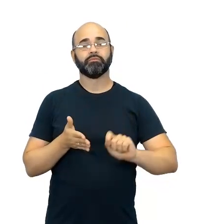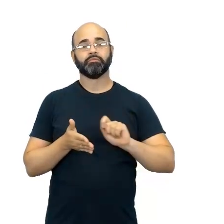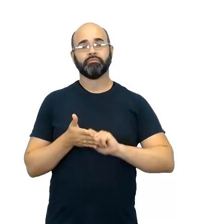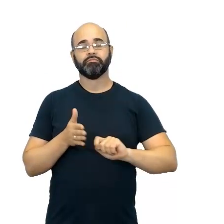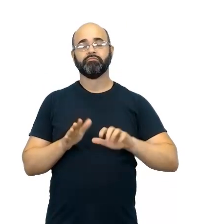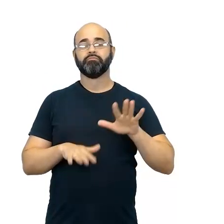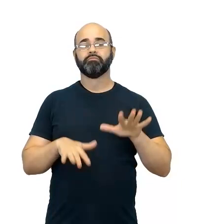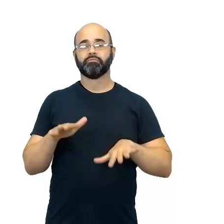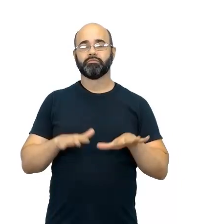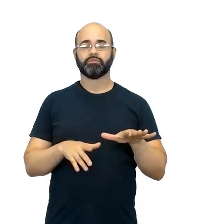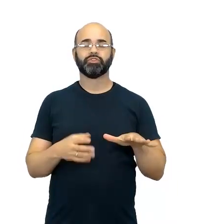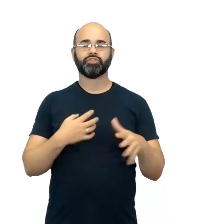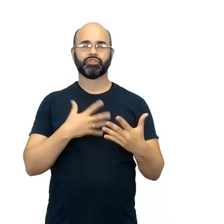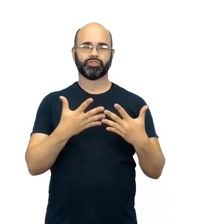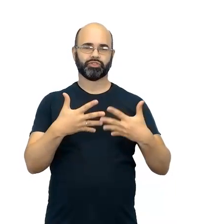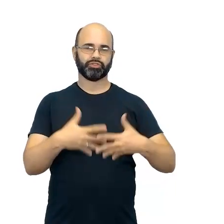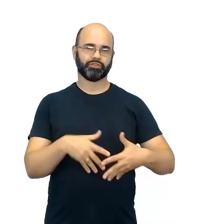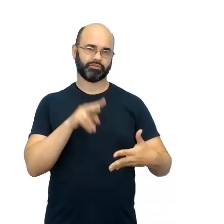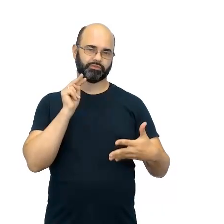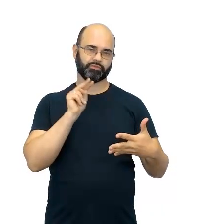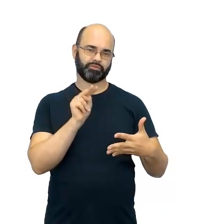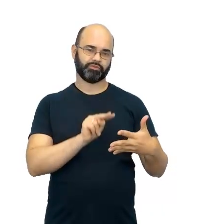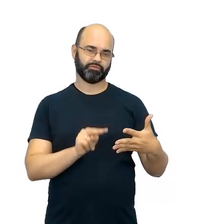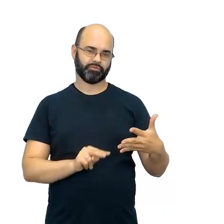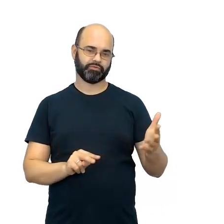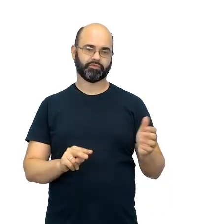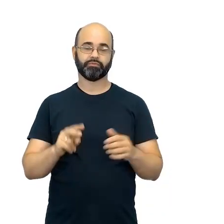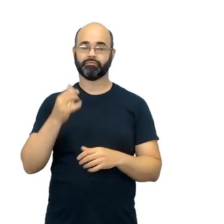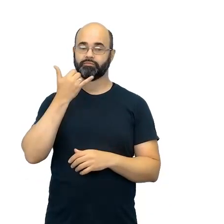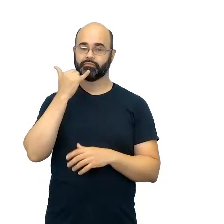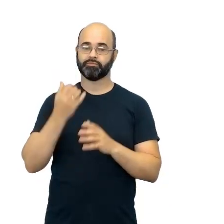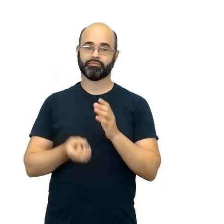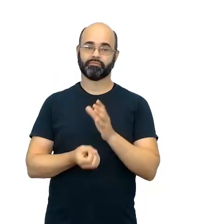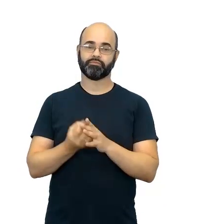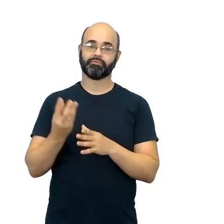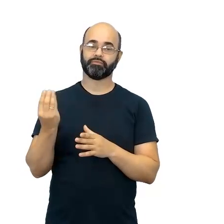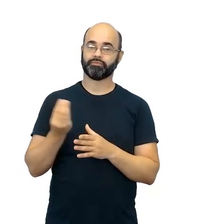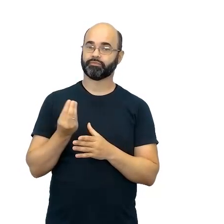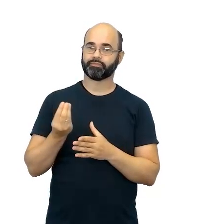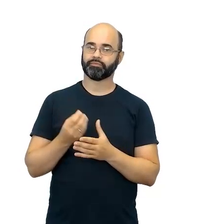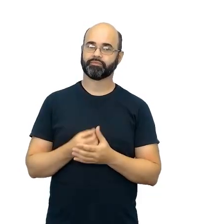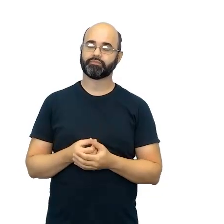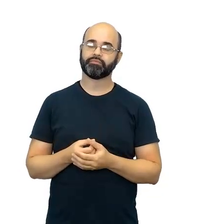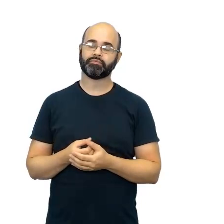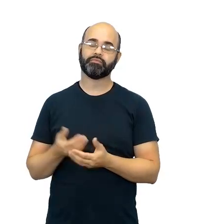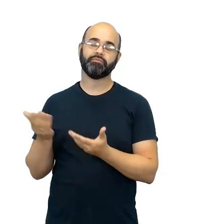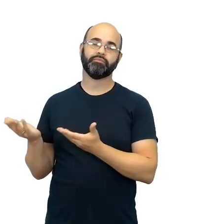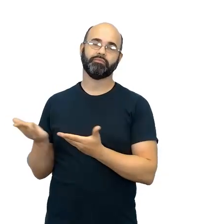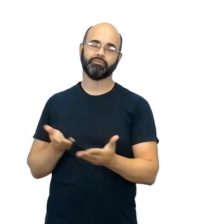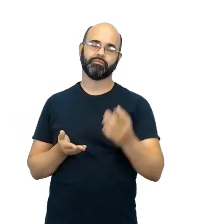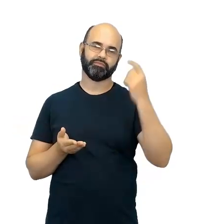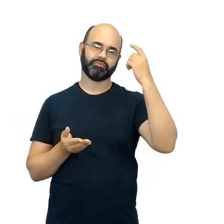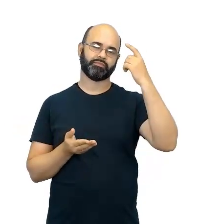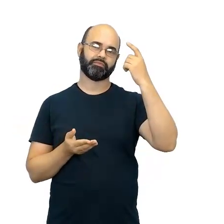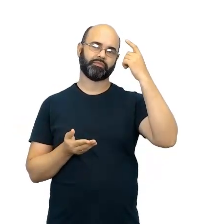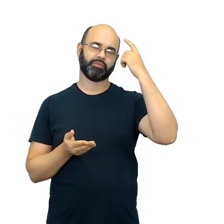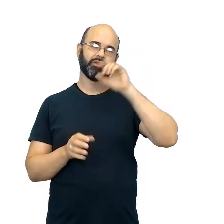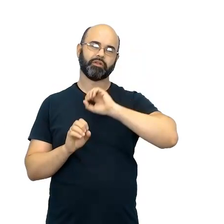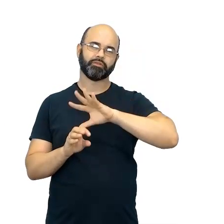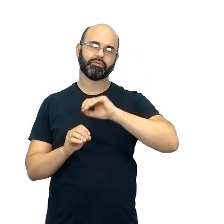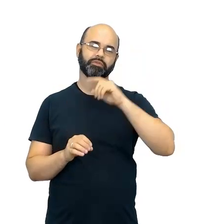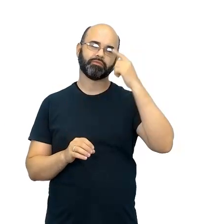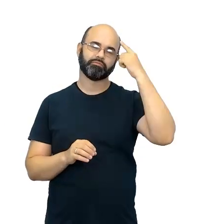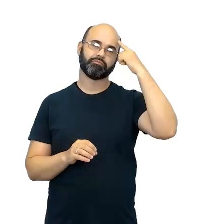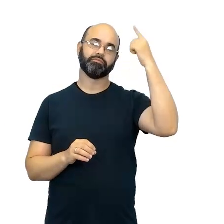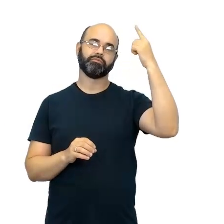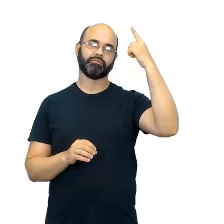do modelo dele para a eletricidade e tudo mais. É uma escrita mais fluida, a apresentação é mais atrativa, mas